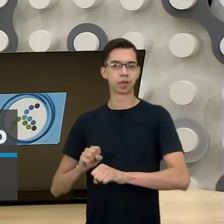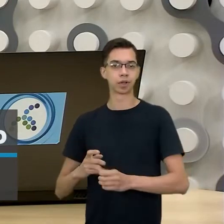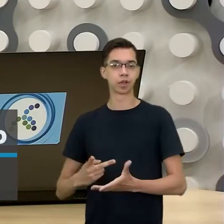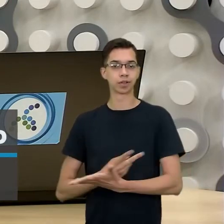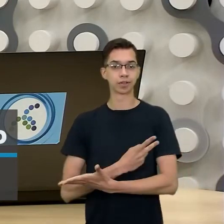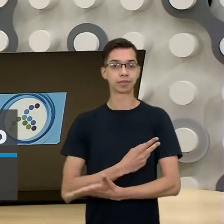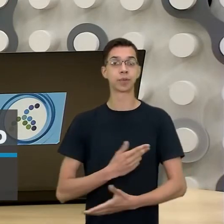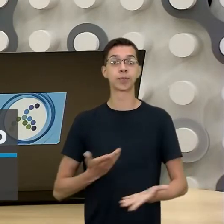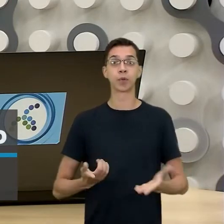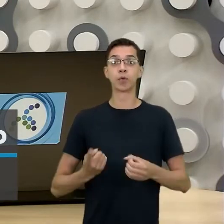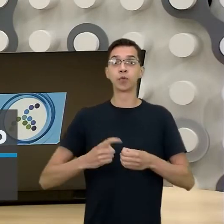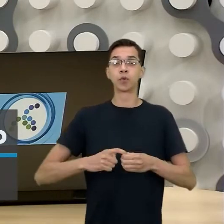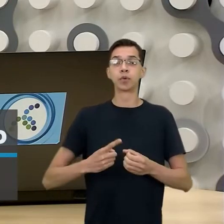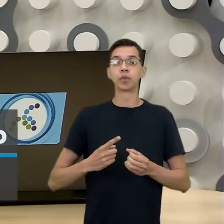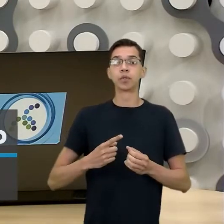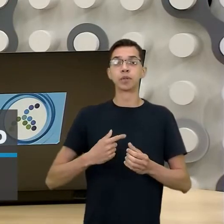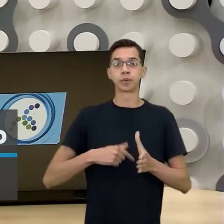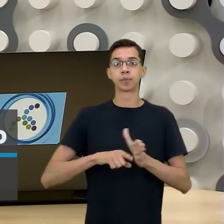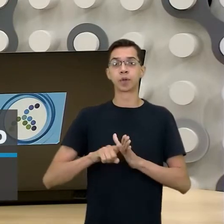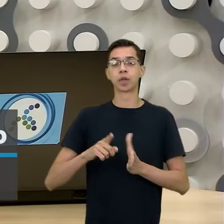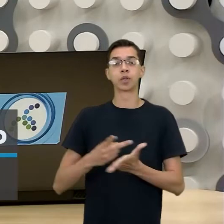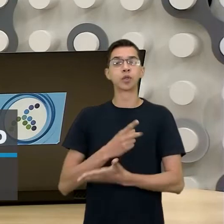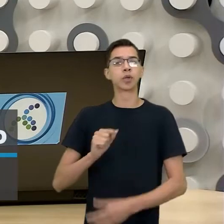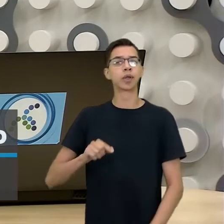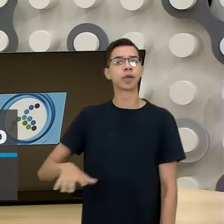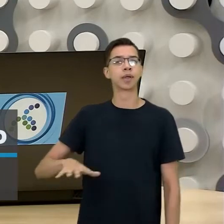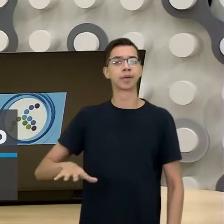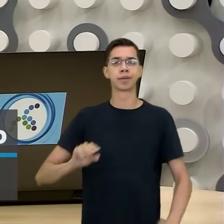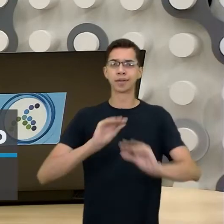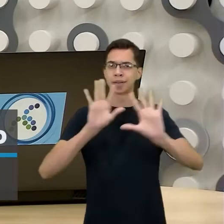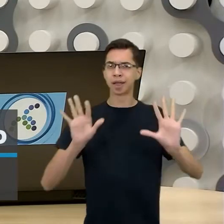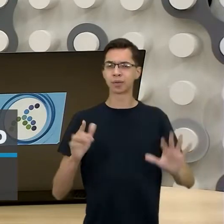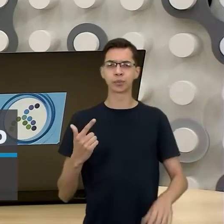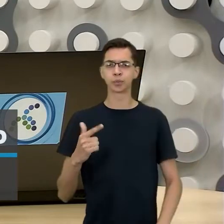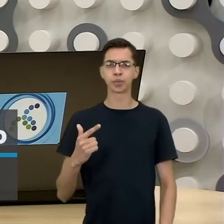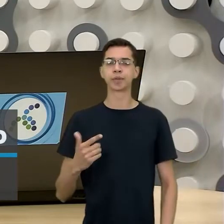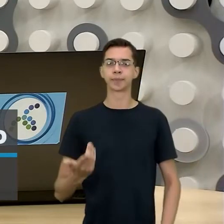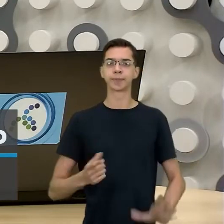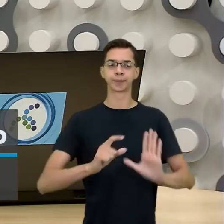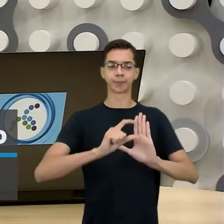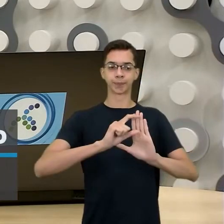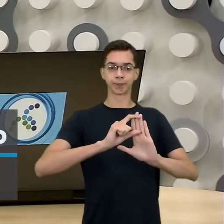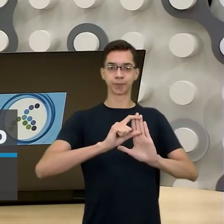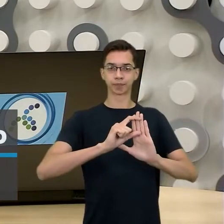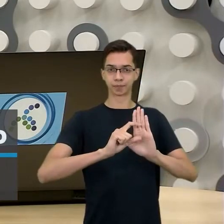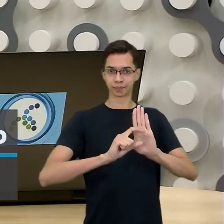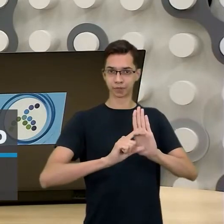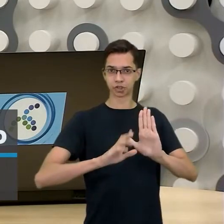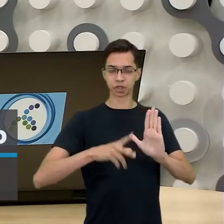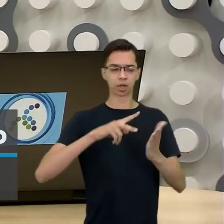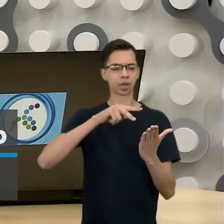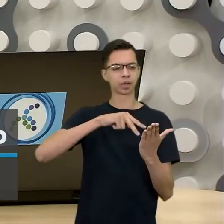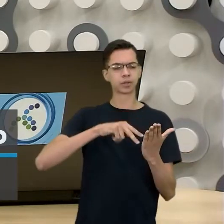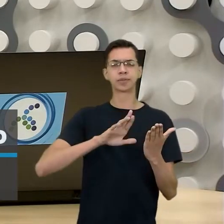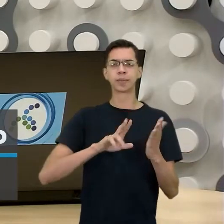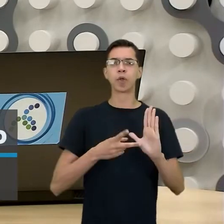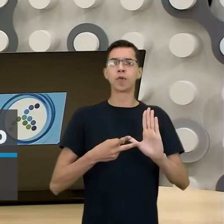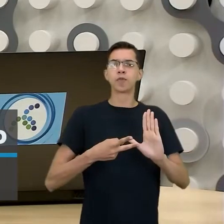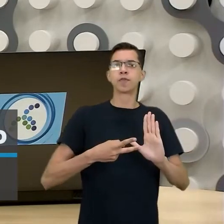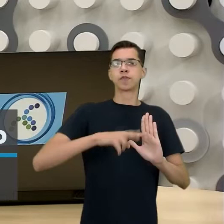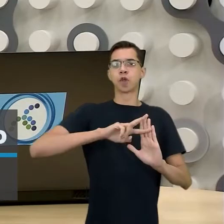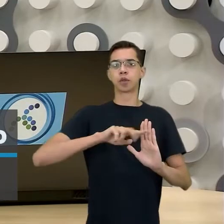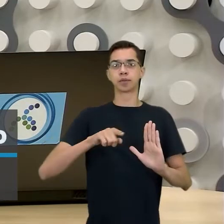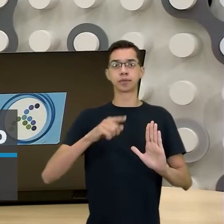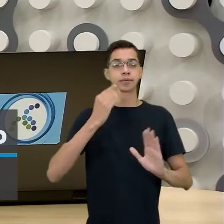ali para ver o que está acontecendo, o que está acontecendo aqui. E não ficou muito claro. E aí você volta o parágrafo para ver se você perdeu alguma coisa. Quando